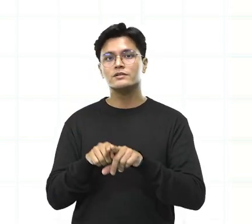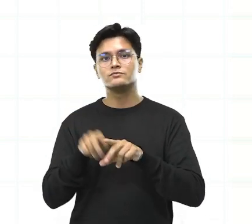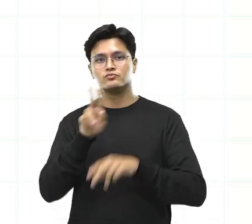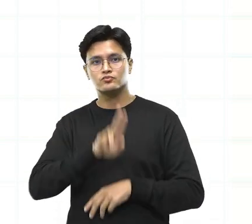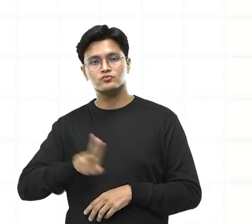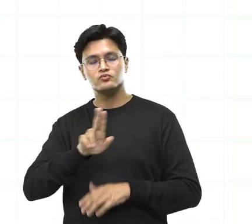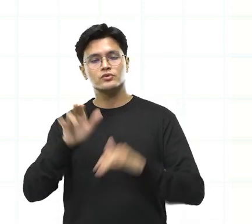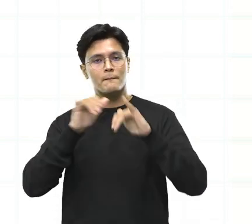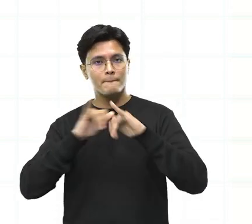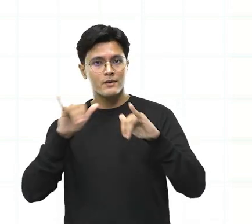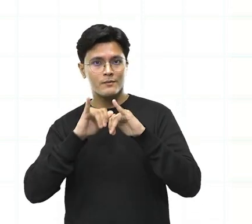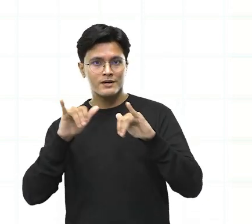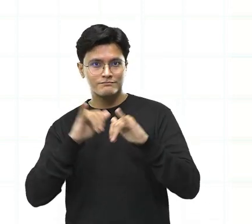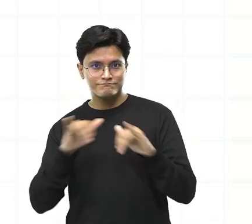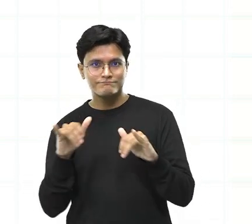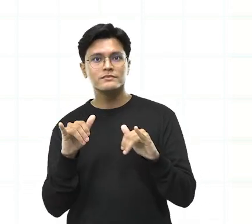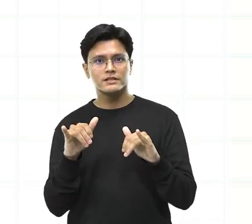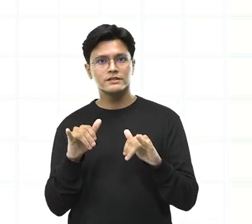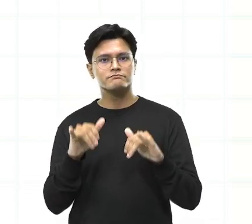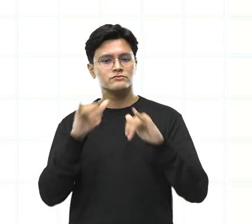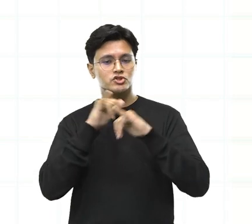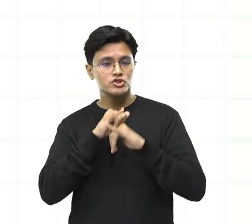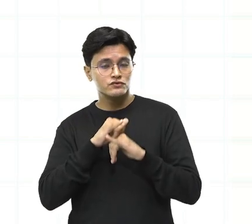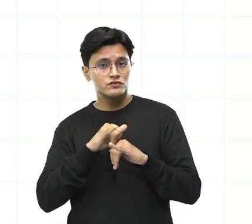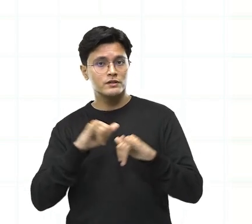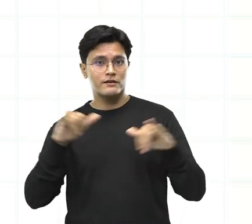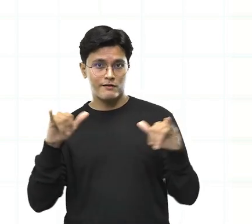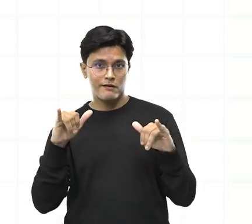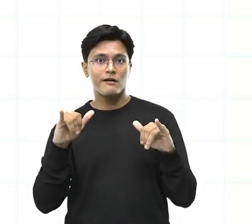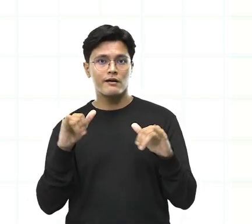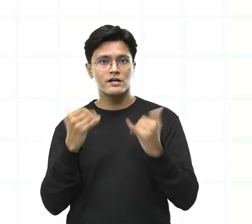dessa propaganda, do que? Da divulgação, né, porque a